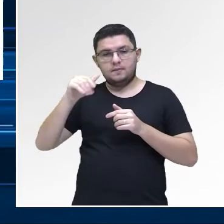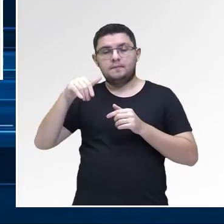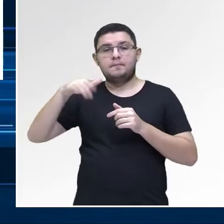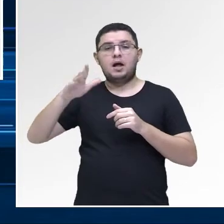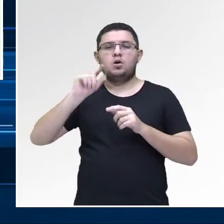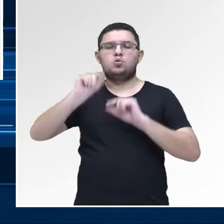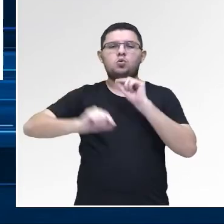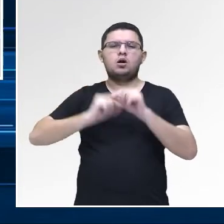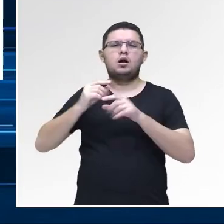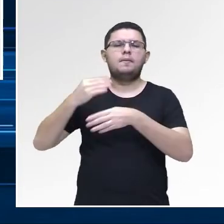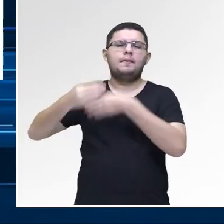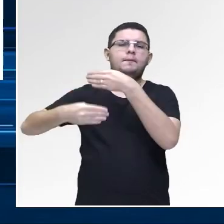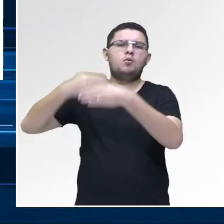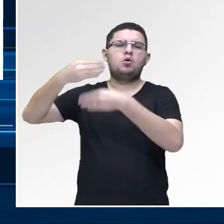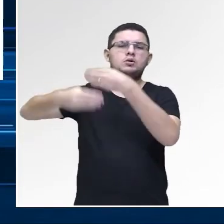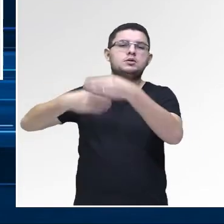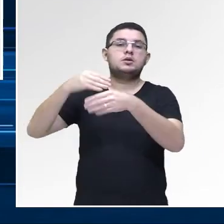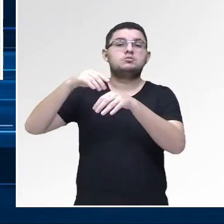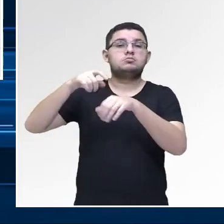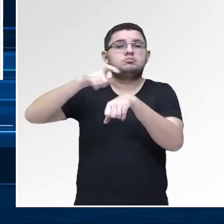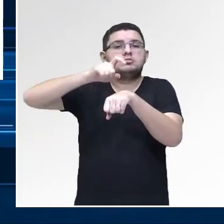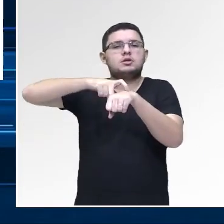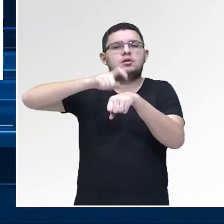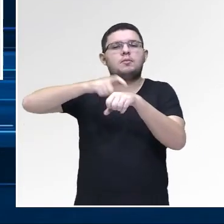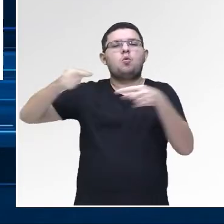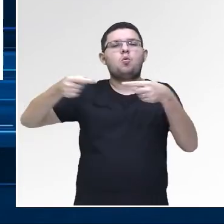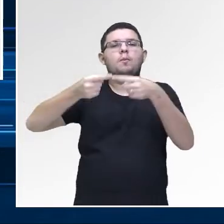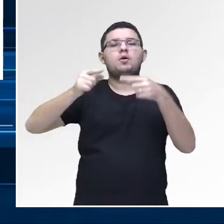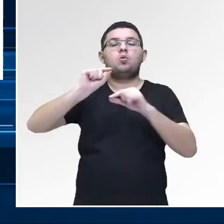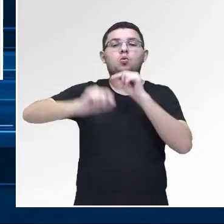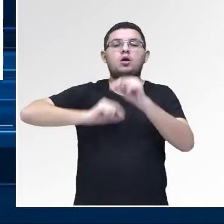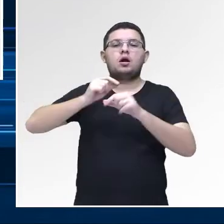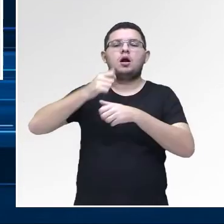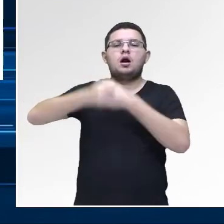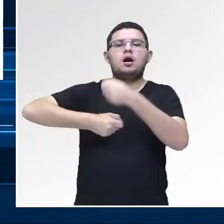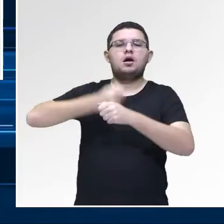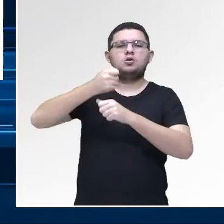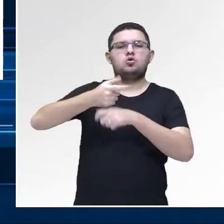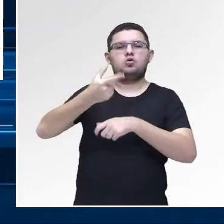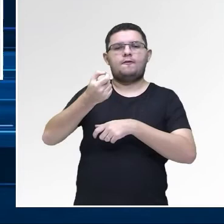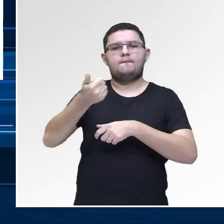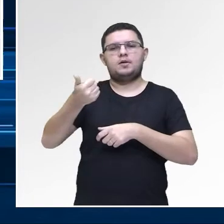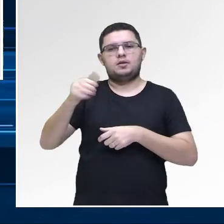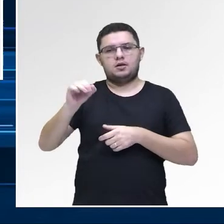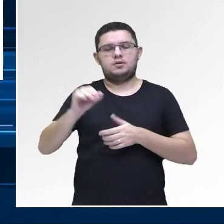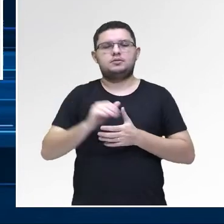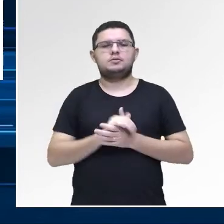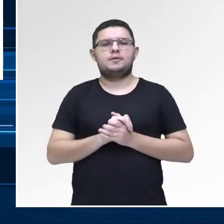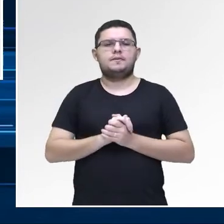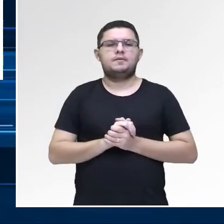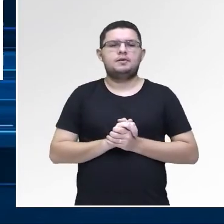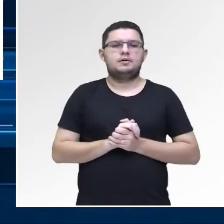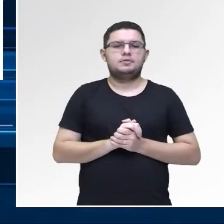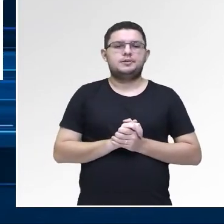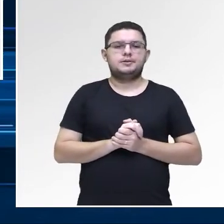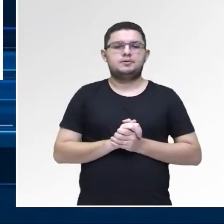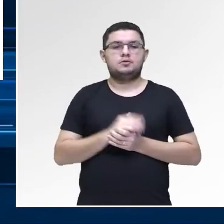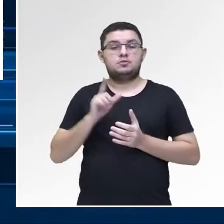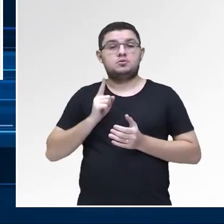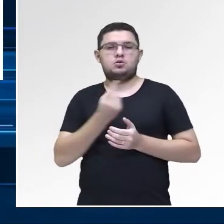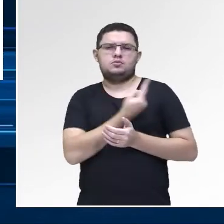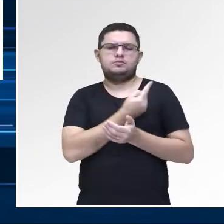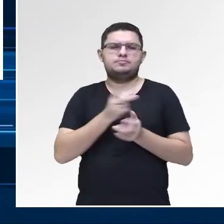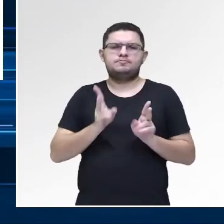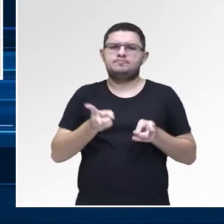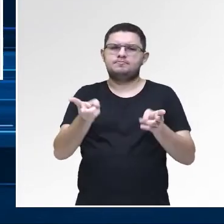sendo um processo recente, né? Por assim dizer, ok? Então, vamos continuar os nossos estudos e nós vamos